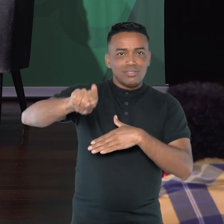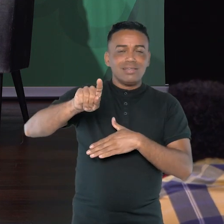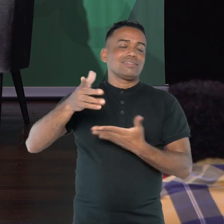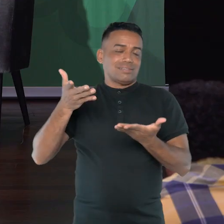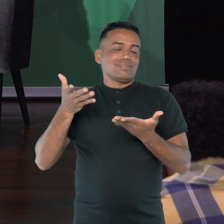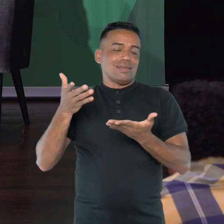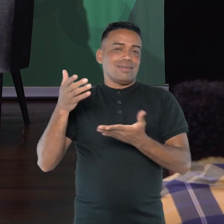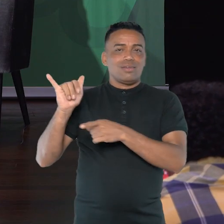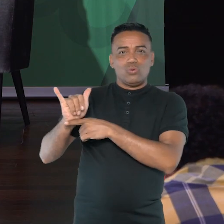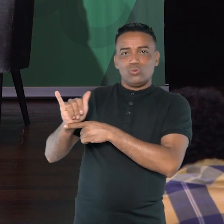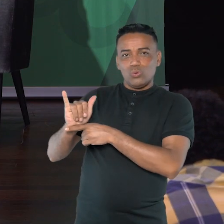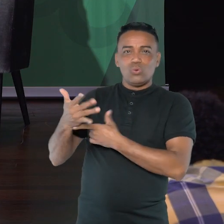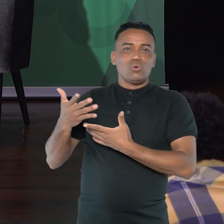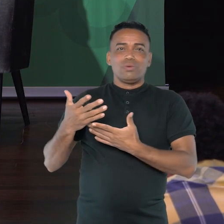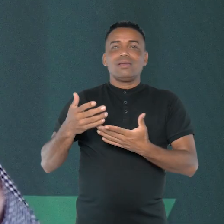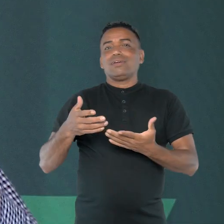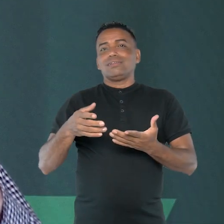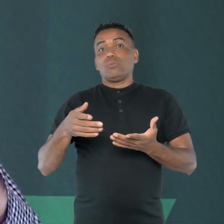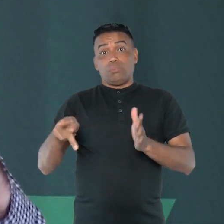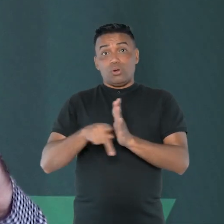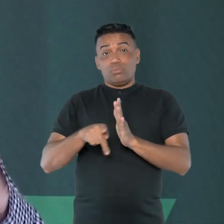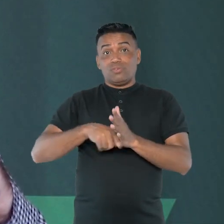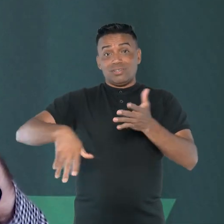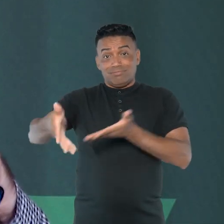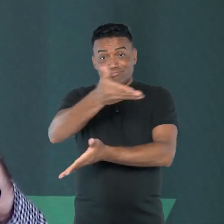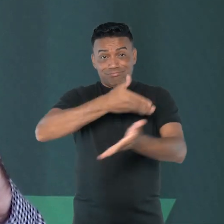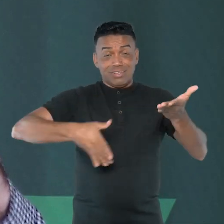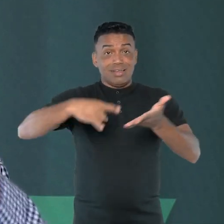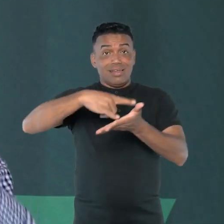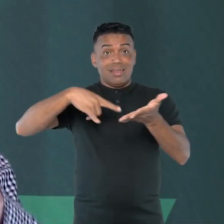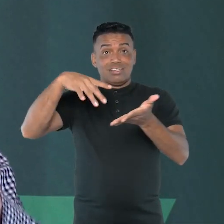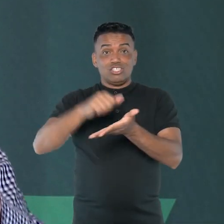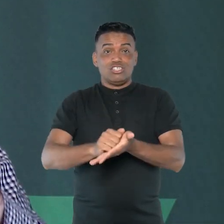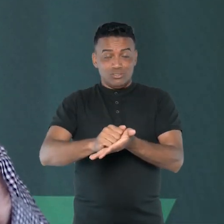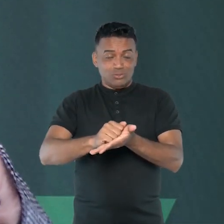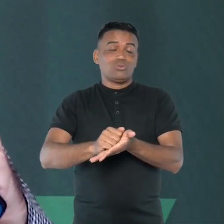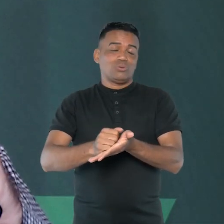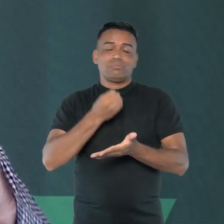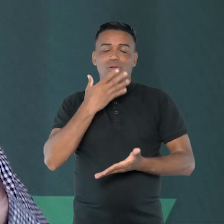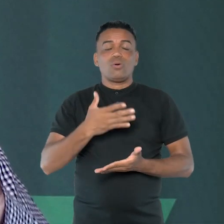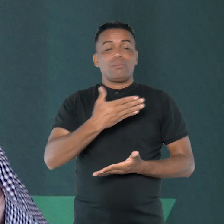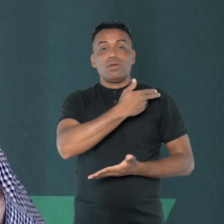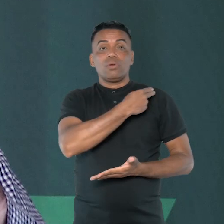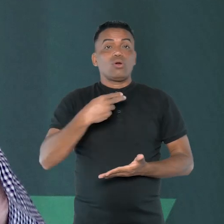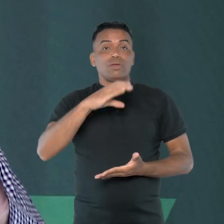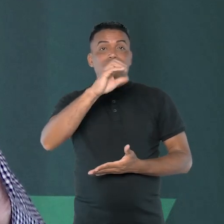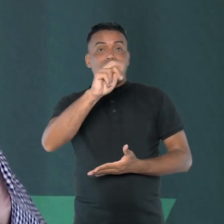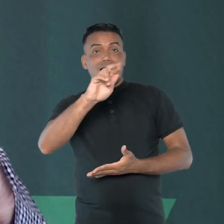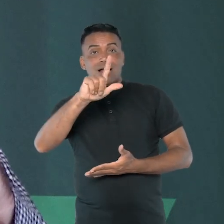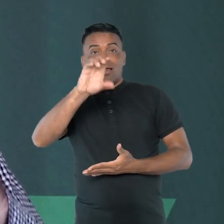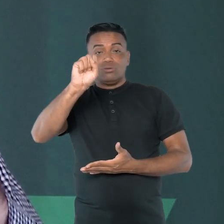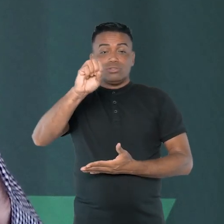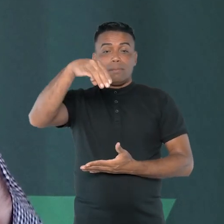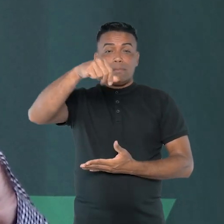uma noite celebrada à escuta, que vai ficar, como o próprio Afonso disse, esse registro que é muito bacana. Meu nome é Carlos Marcelo, sou jornalista e escritor.